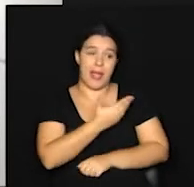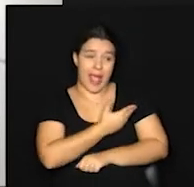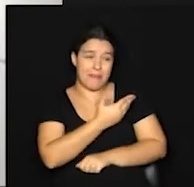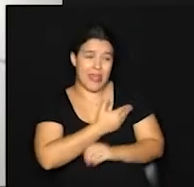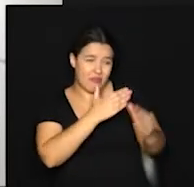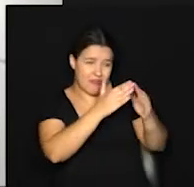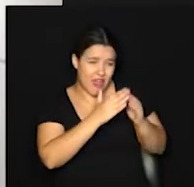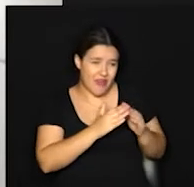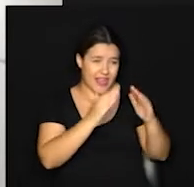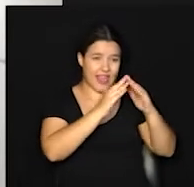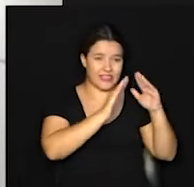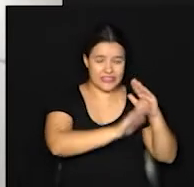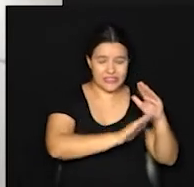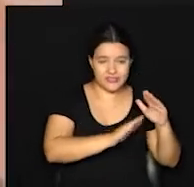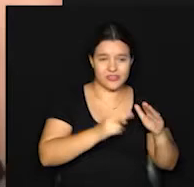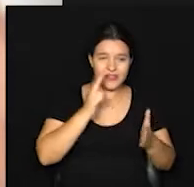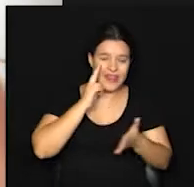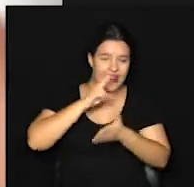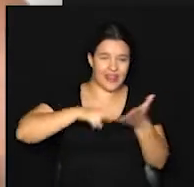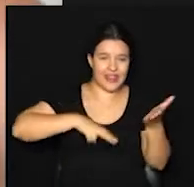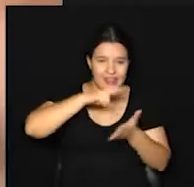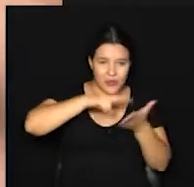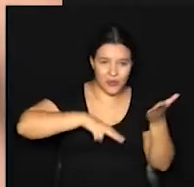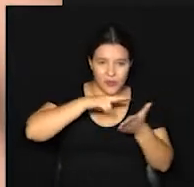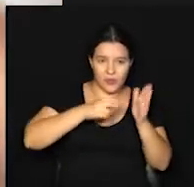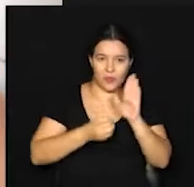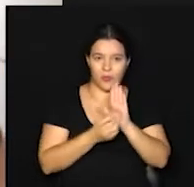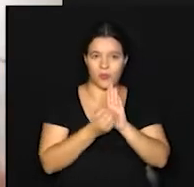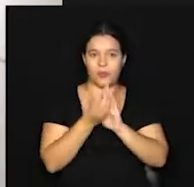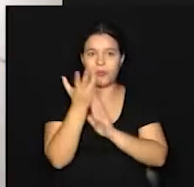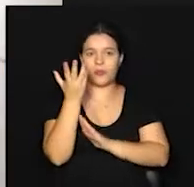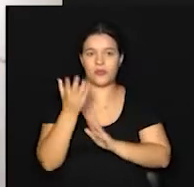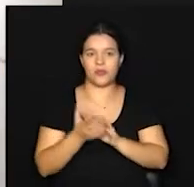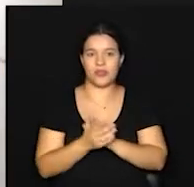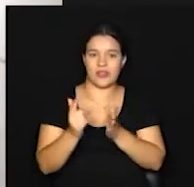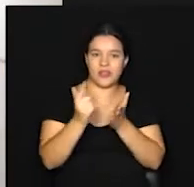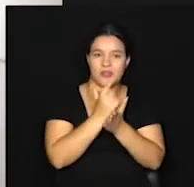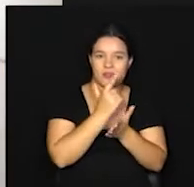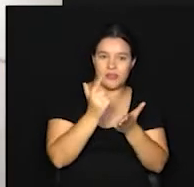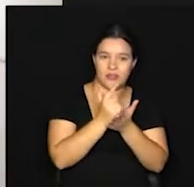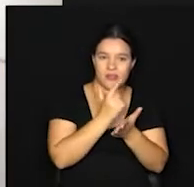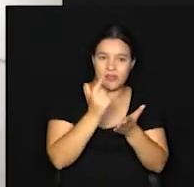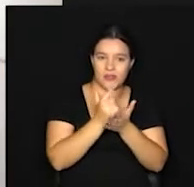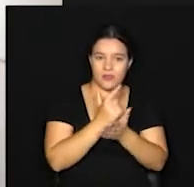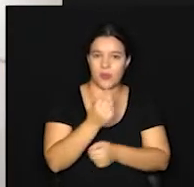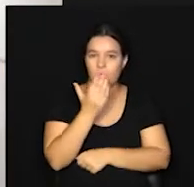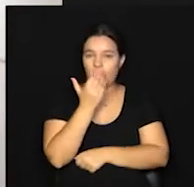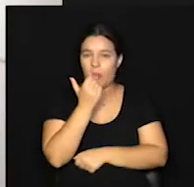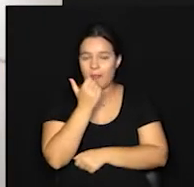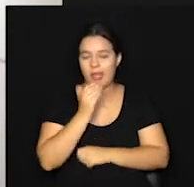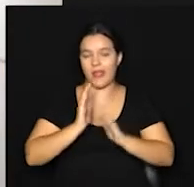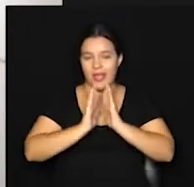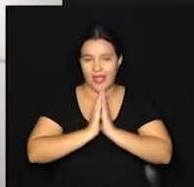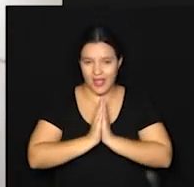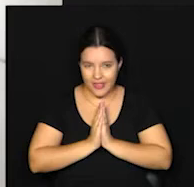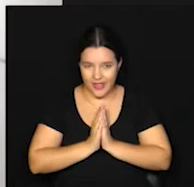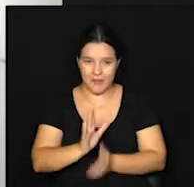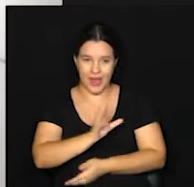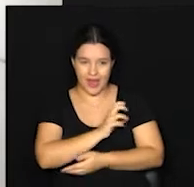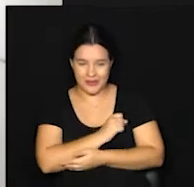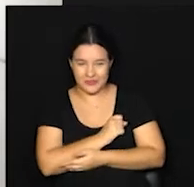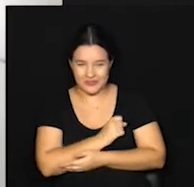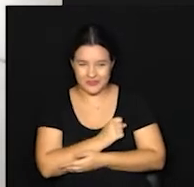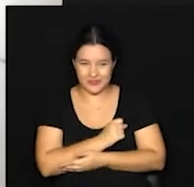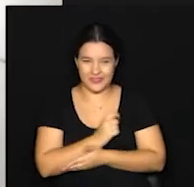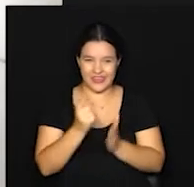ler, e eu tinha terminado de ler pela 1000ª vez aquele livro Come, Reze e Ama. Eu acho que no Brasil é Comer, Rezar e